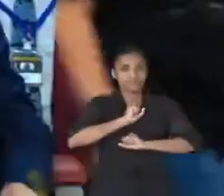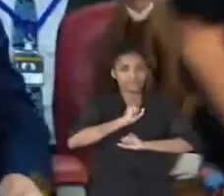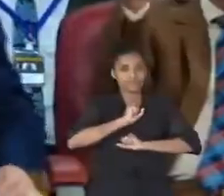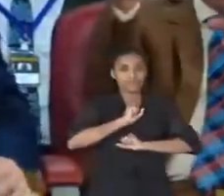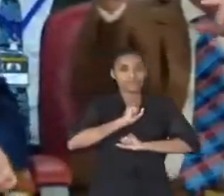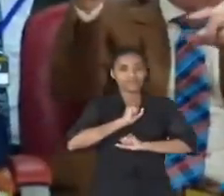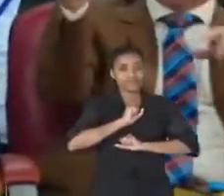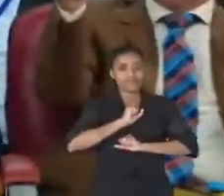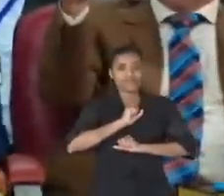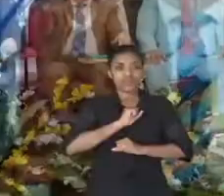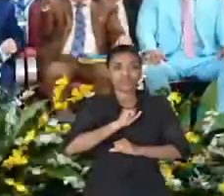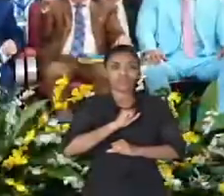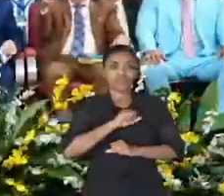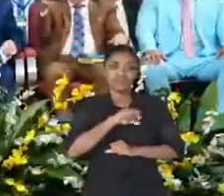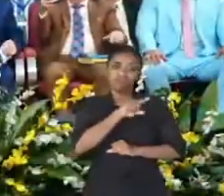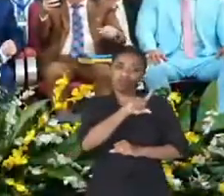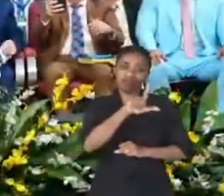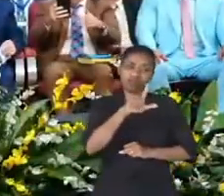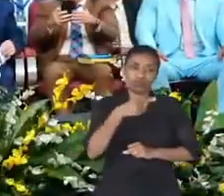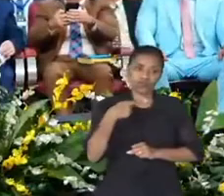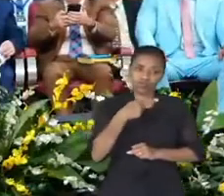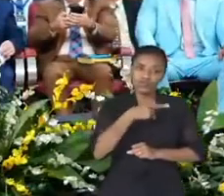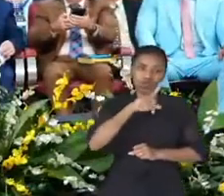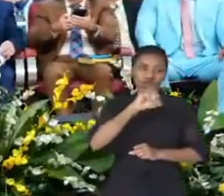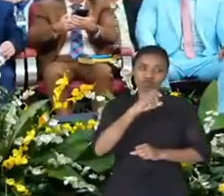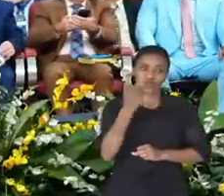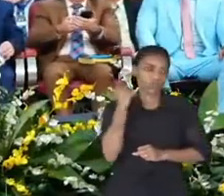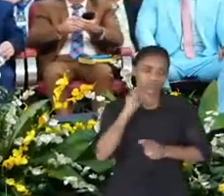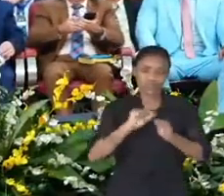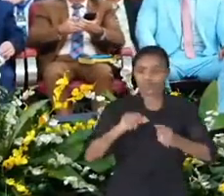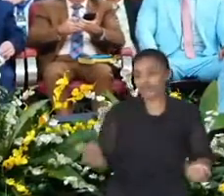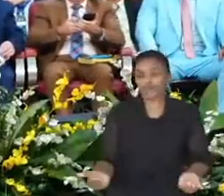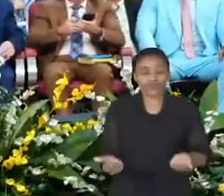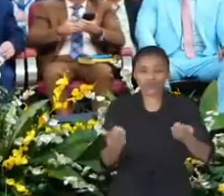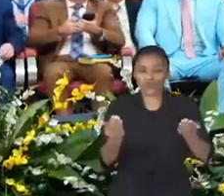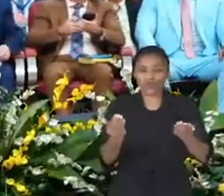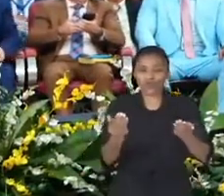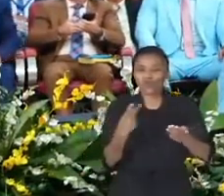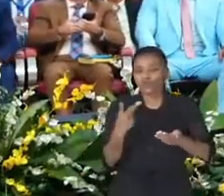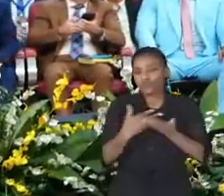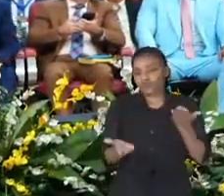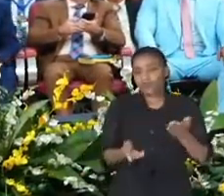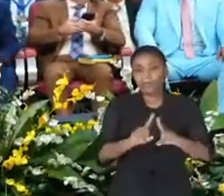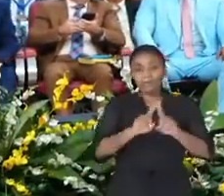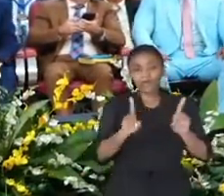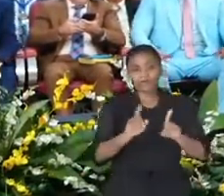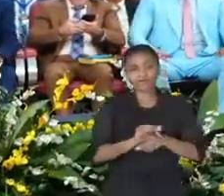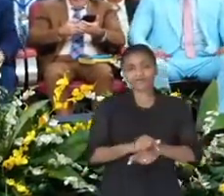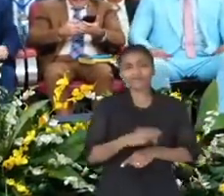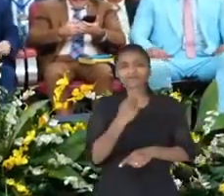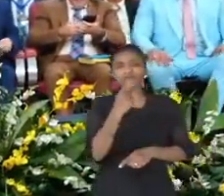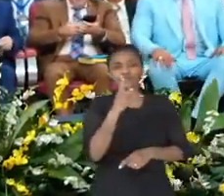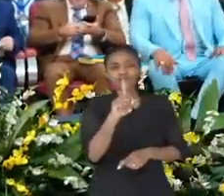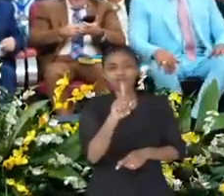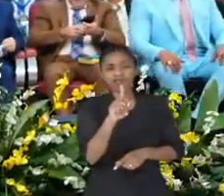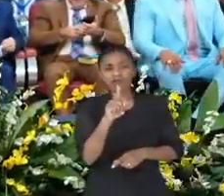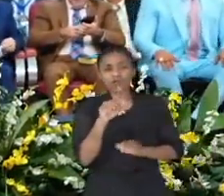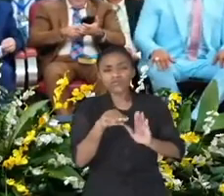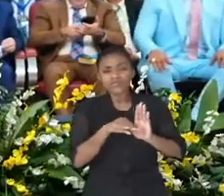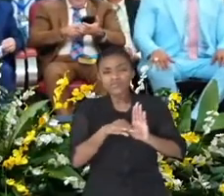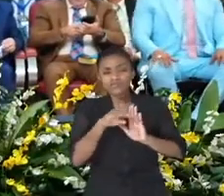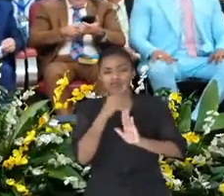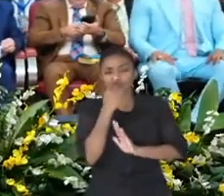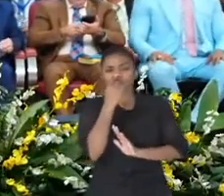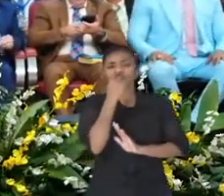Não ia conseguir fazer isso com você, Lorival. Ia cair nós dois aqui, Lorinaldo. Qual é o seu nível de intimidade com o Espírito